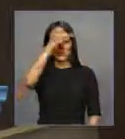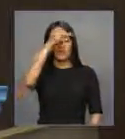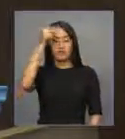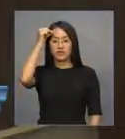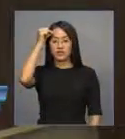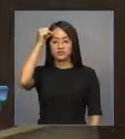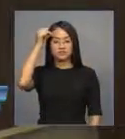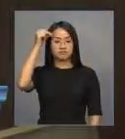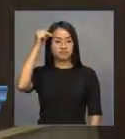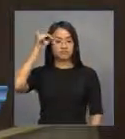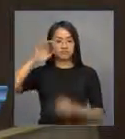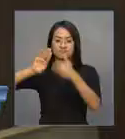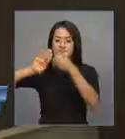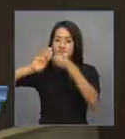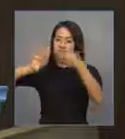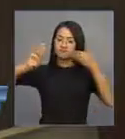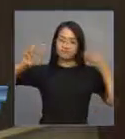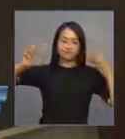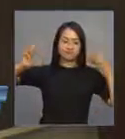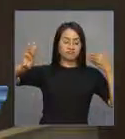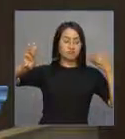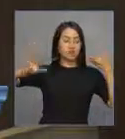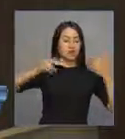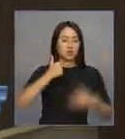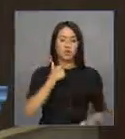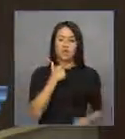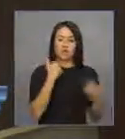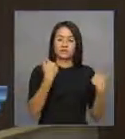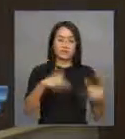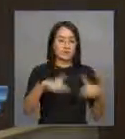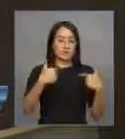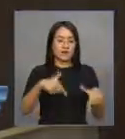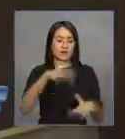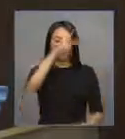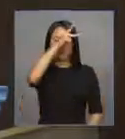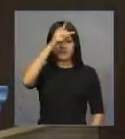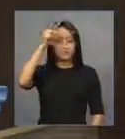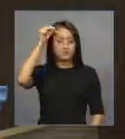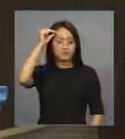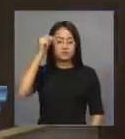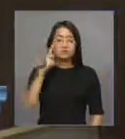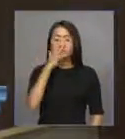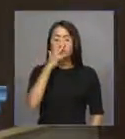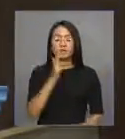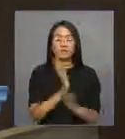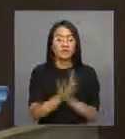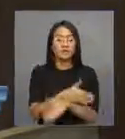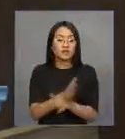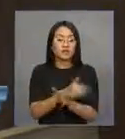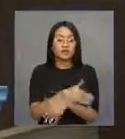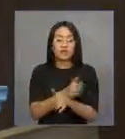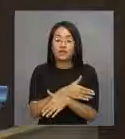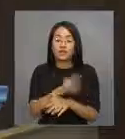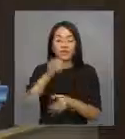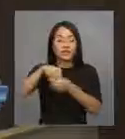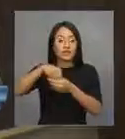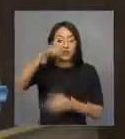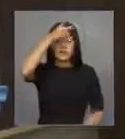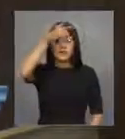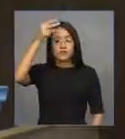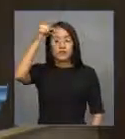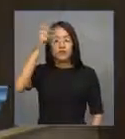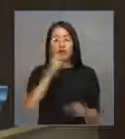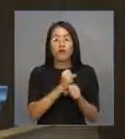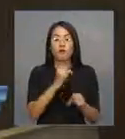de Saboeiro. O prefeito Gotardo Martins foi afastado sob acusação de improbidade administrativa feita pelo Ministério